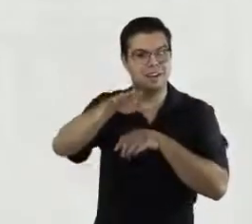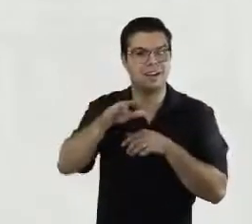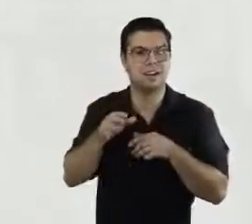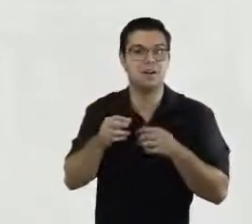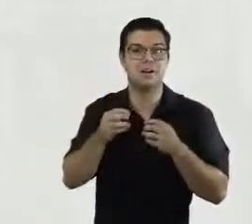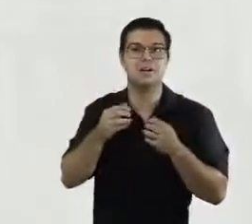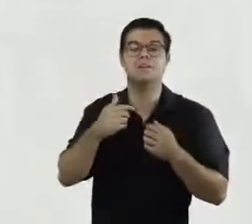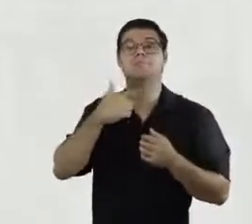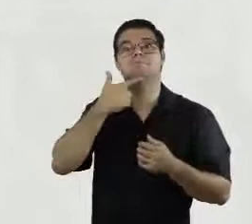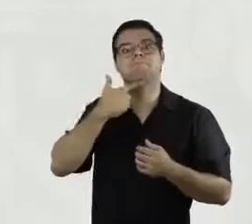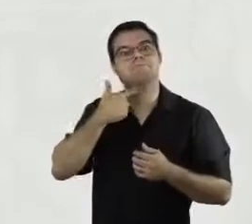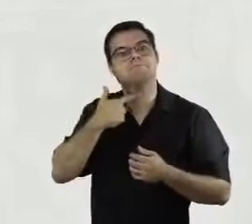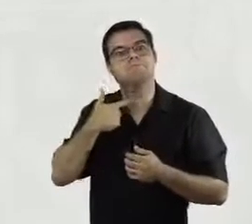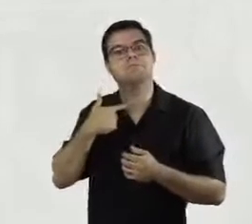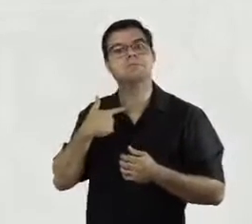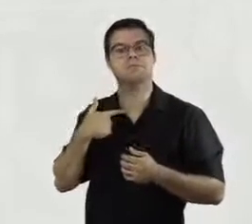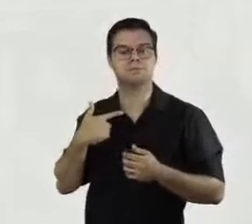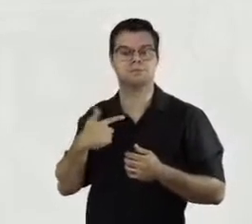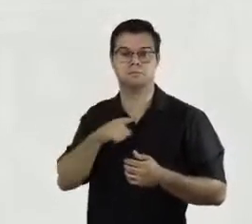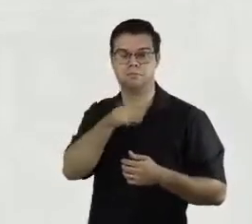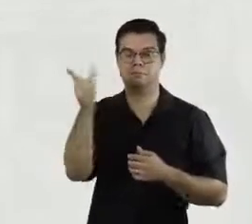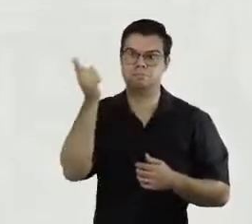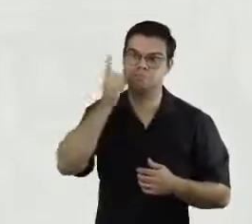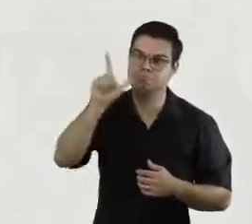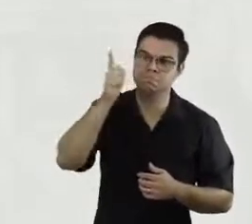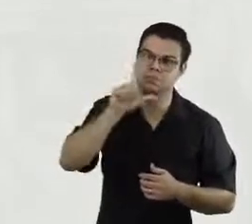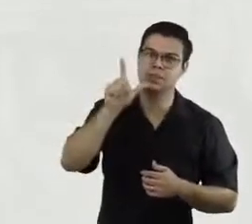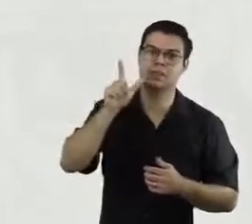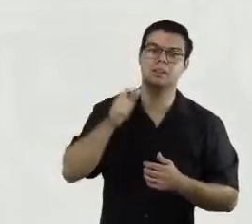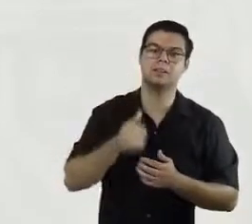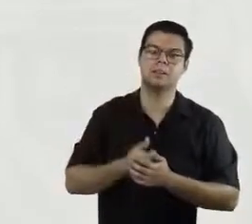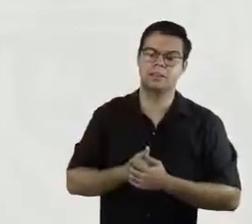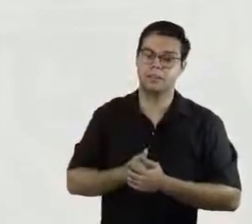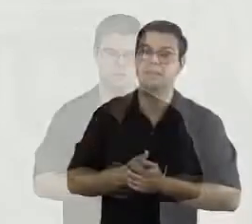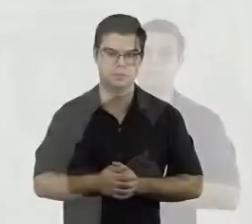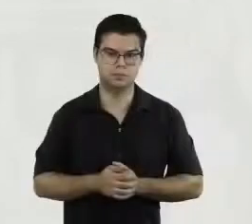de desejos, né, de sucesso,